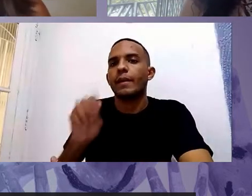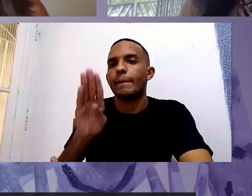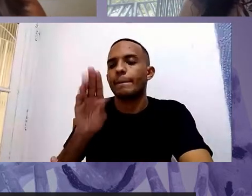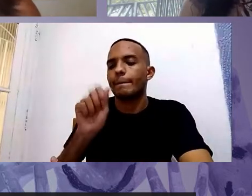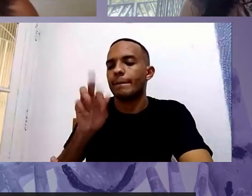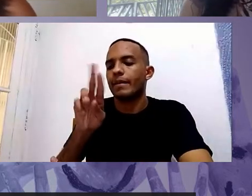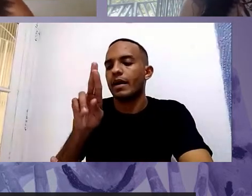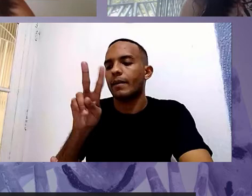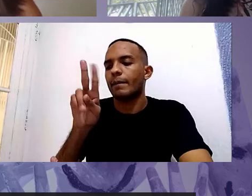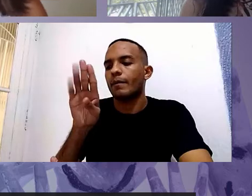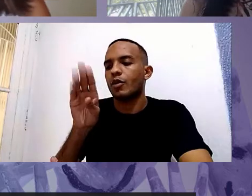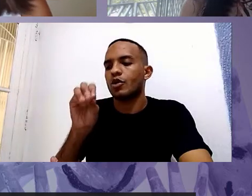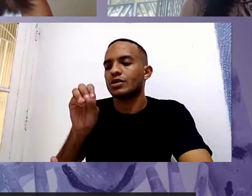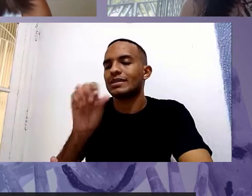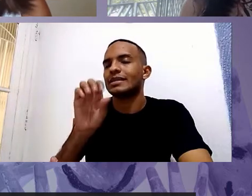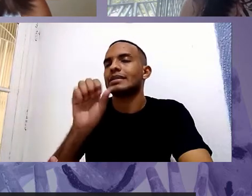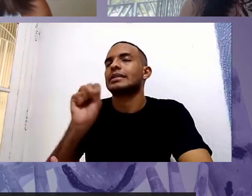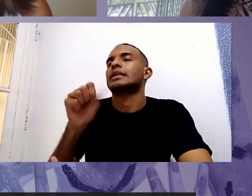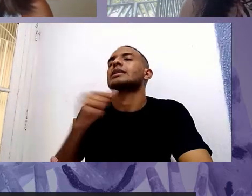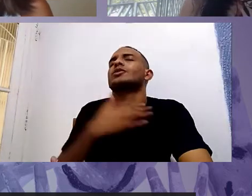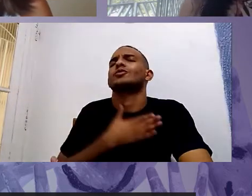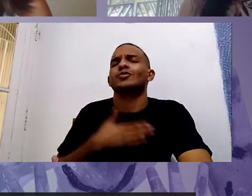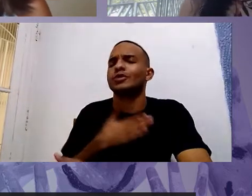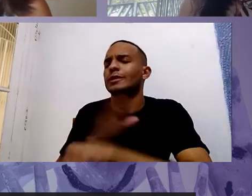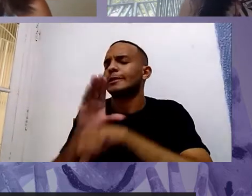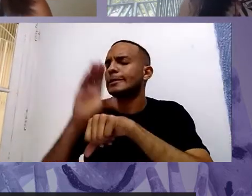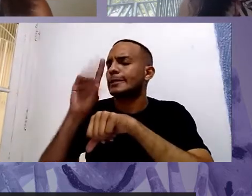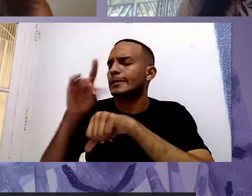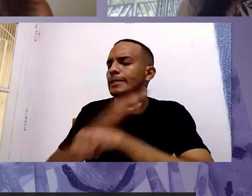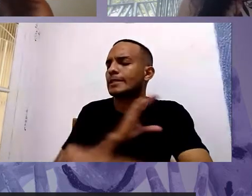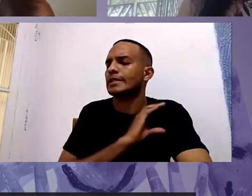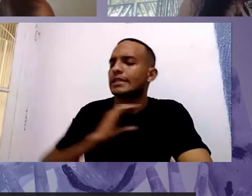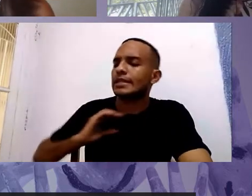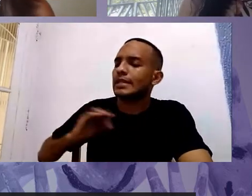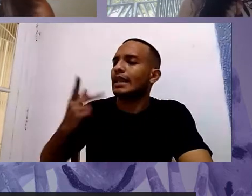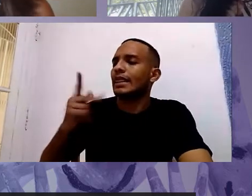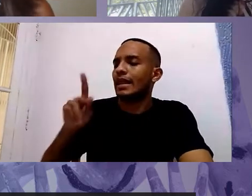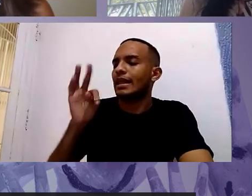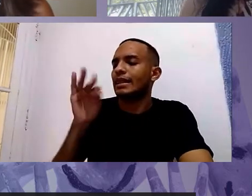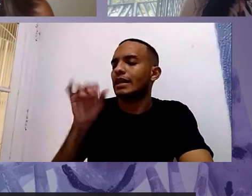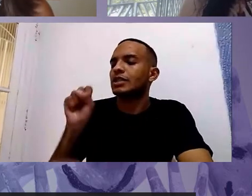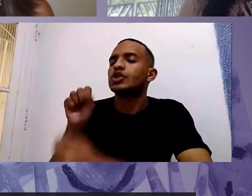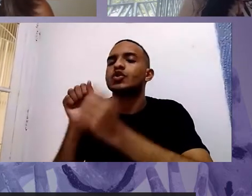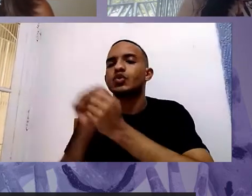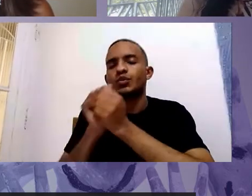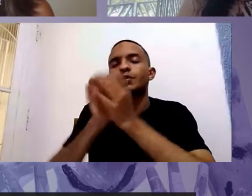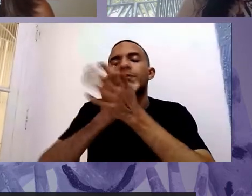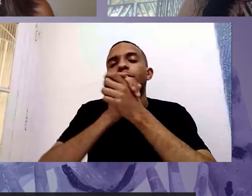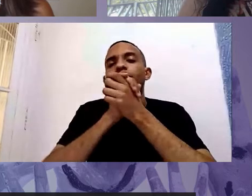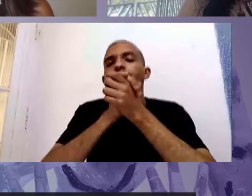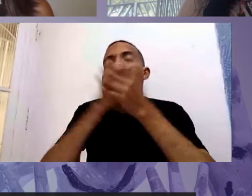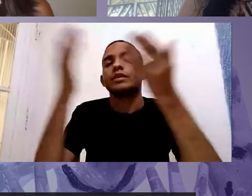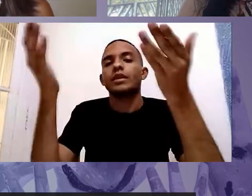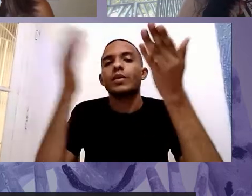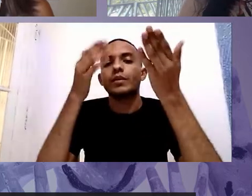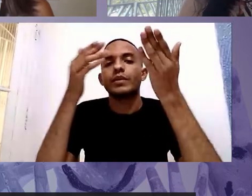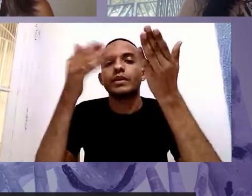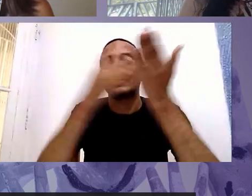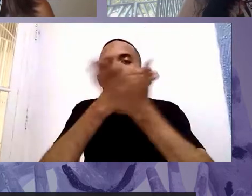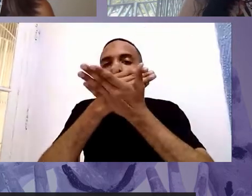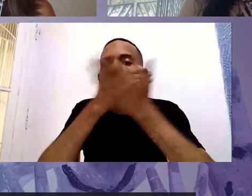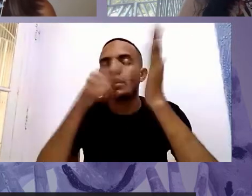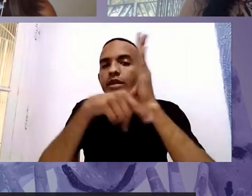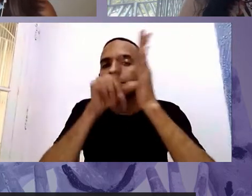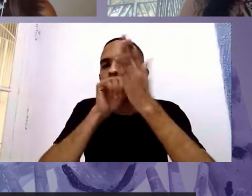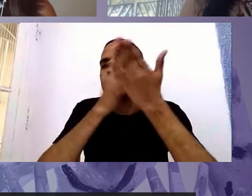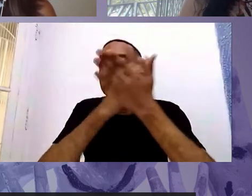de dividir a coordenação desse projeto com a minha colega Thaís. Antes de começar a navegação no Observa, eu queria